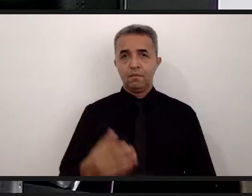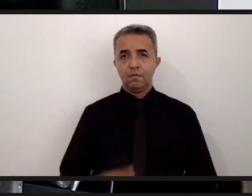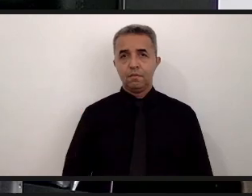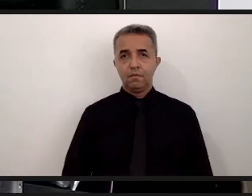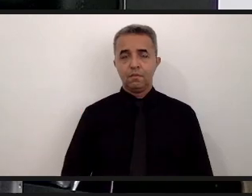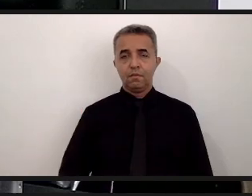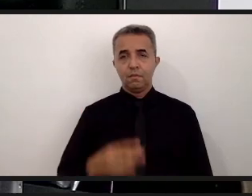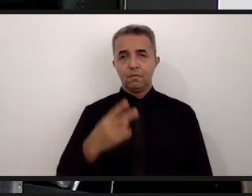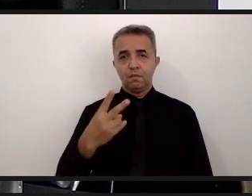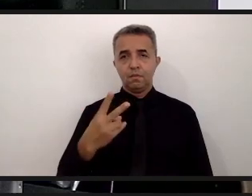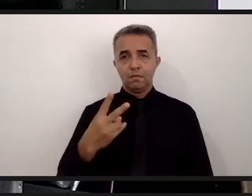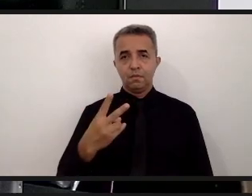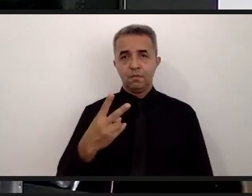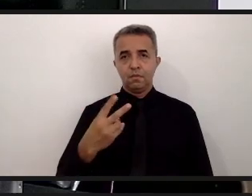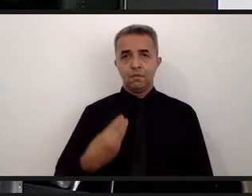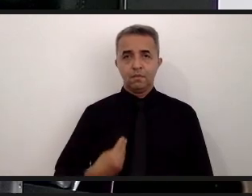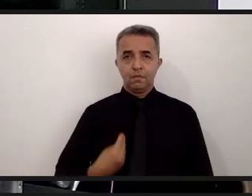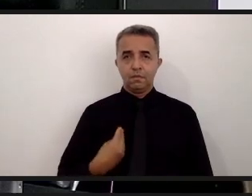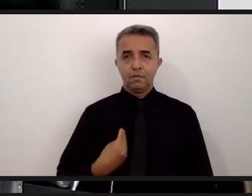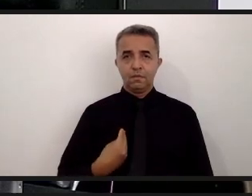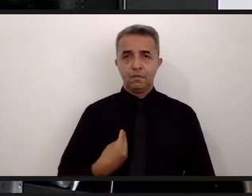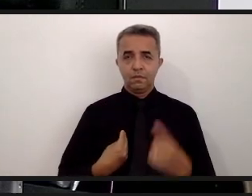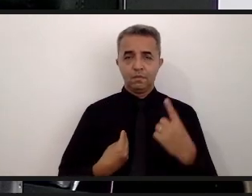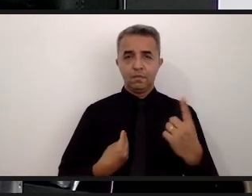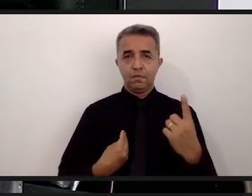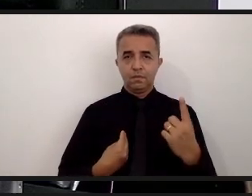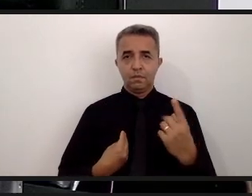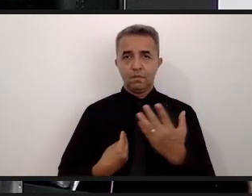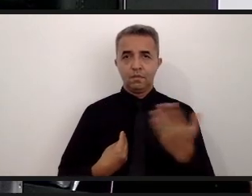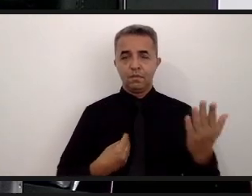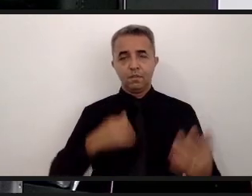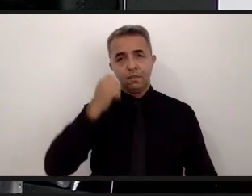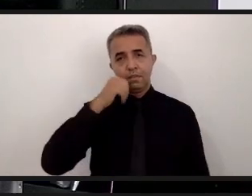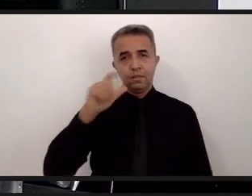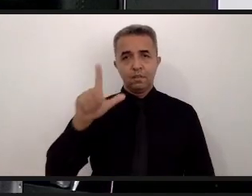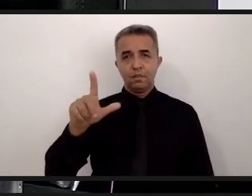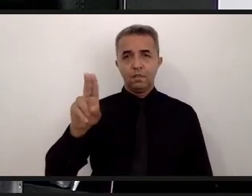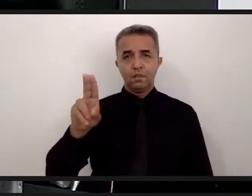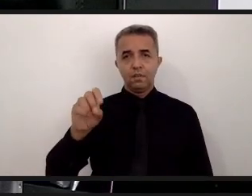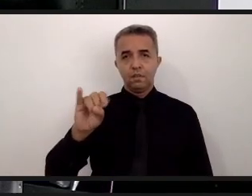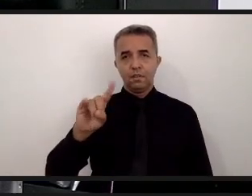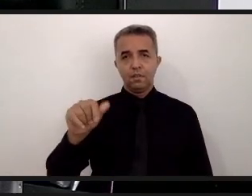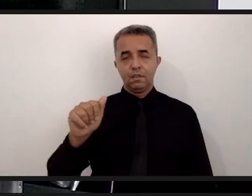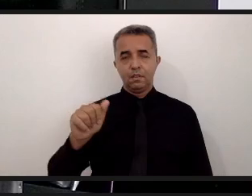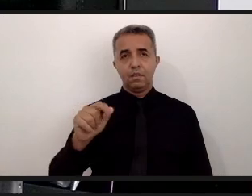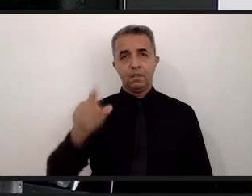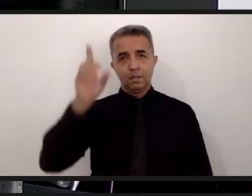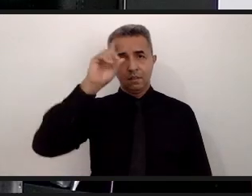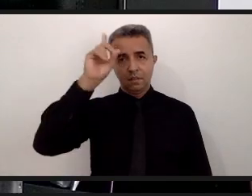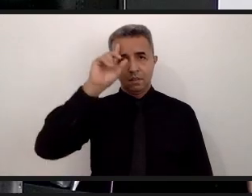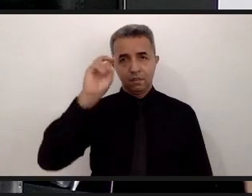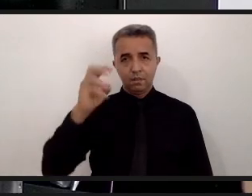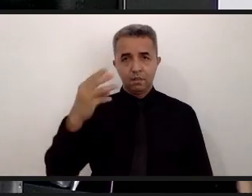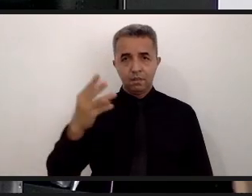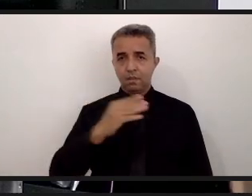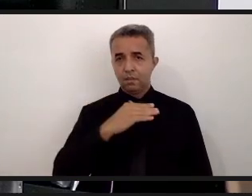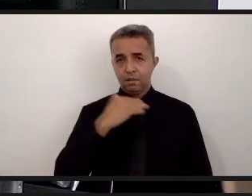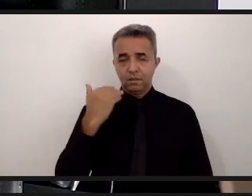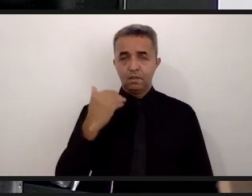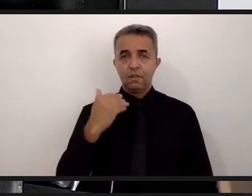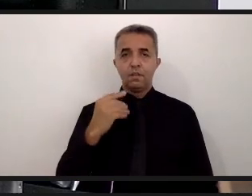2 vivos, uma que nos fez ensinar muito, que foi a Luísa, que se foi com 53 dias, mas nos deixou muitos